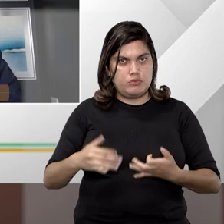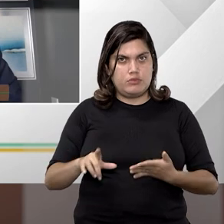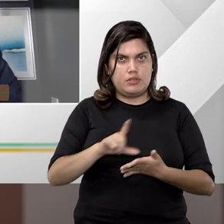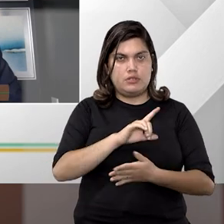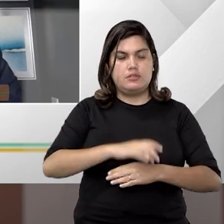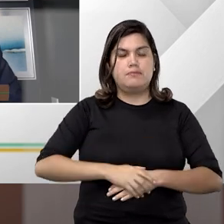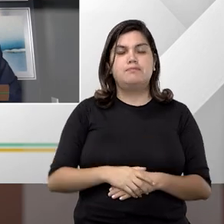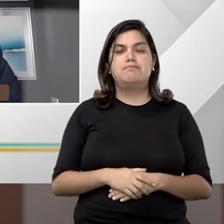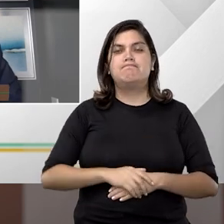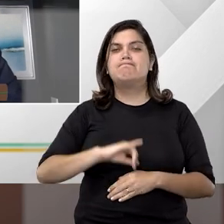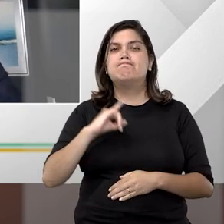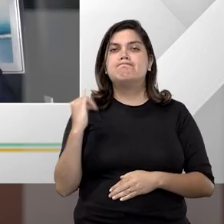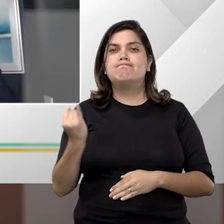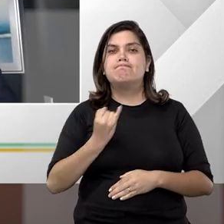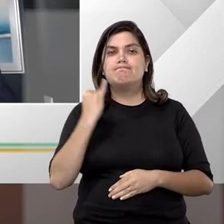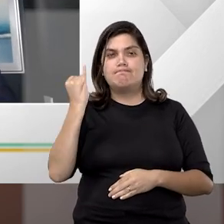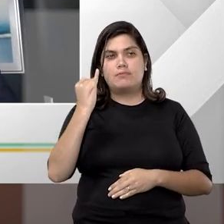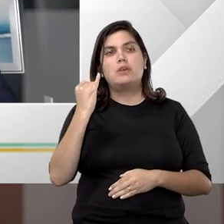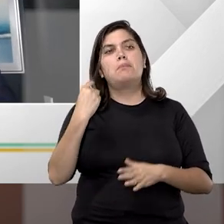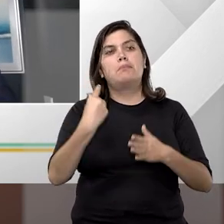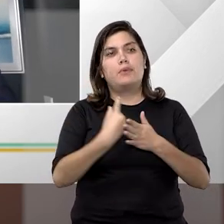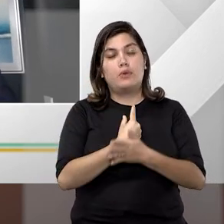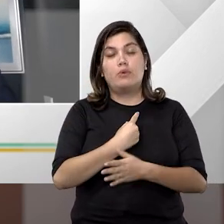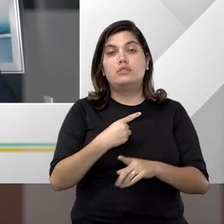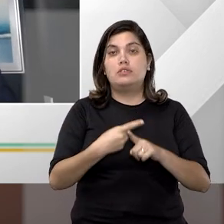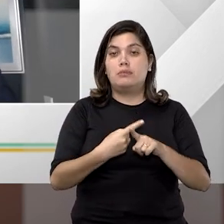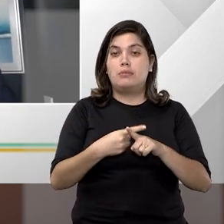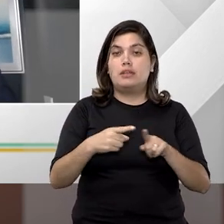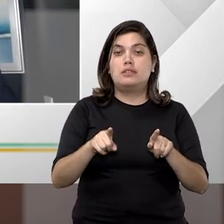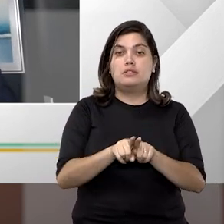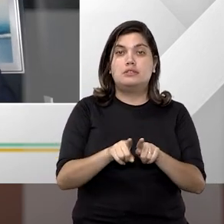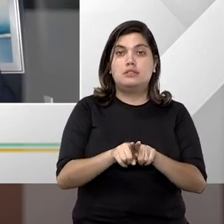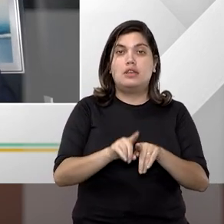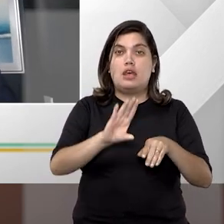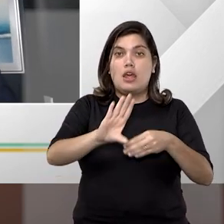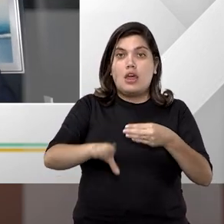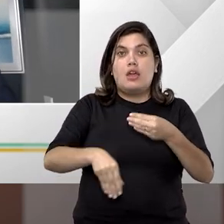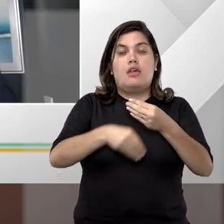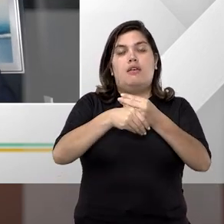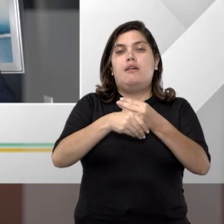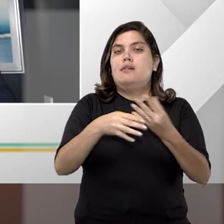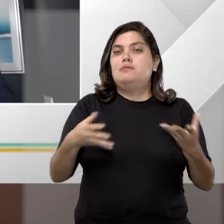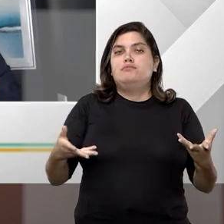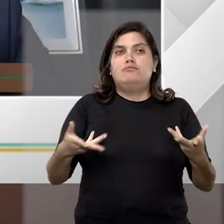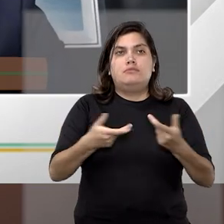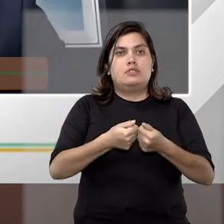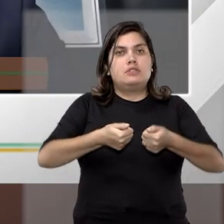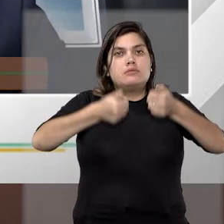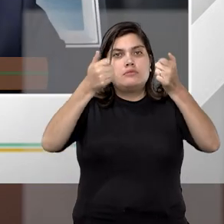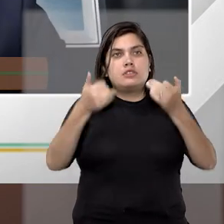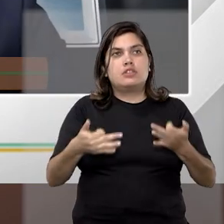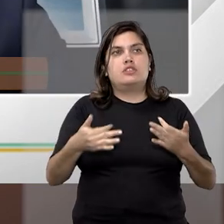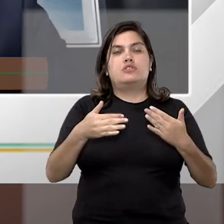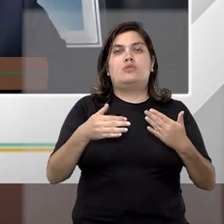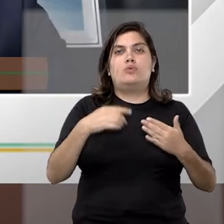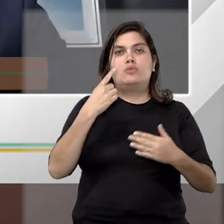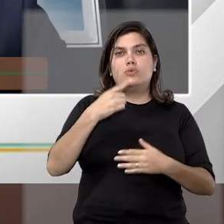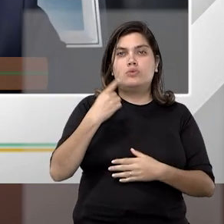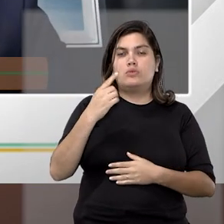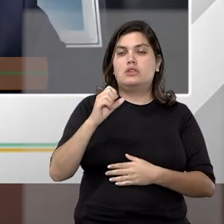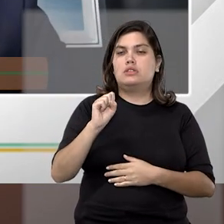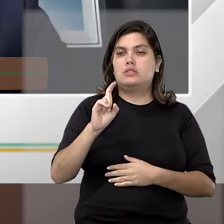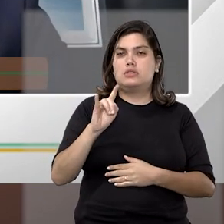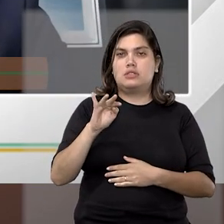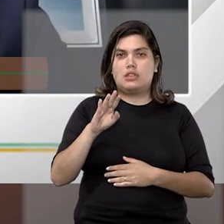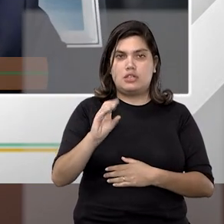opções é muito importante Fátima essa pergunta inclusive para complementar a pegar inspiração